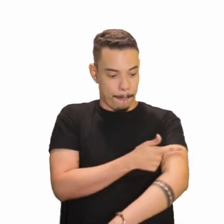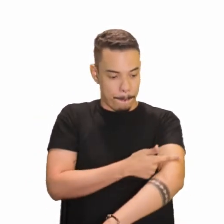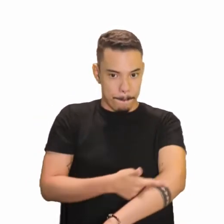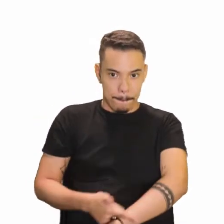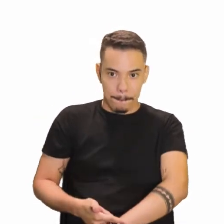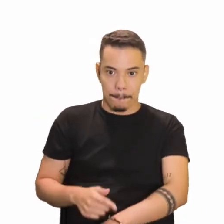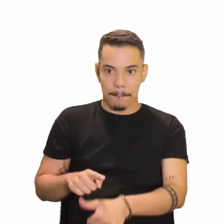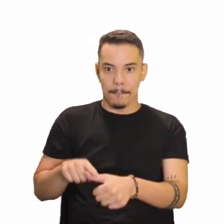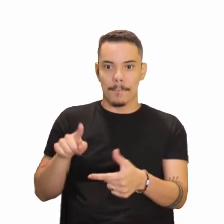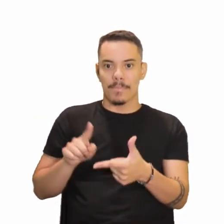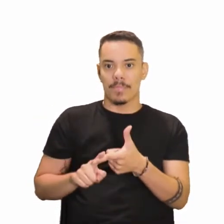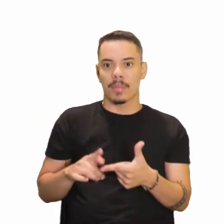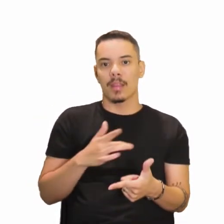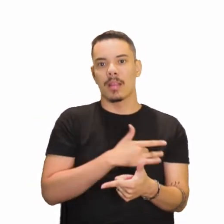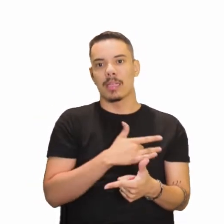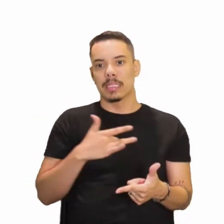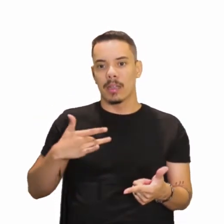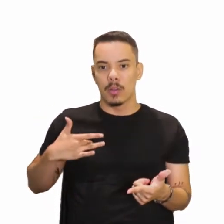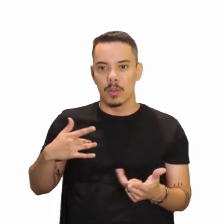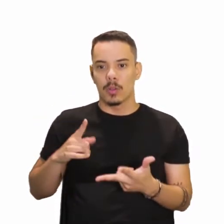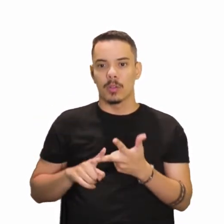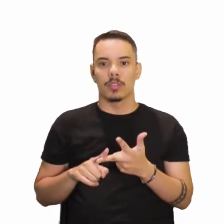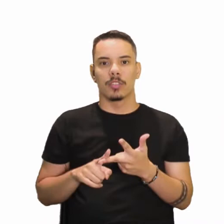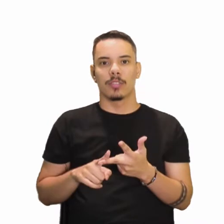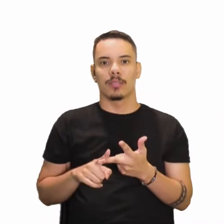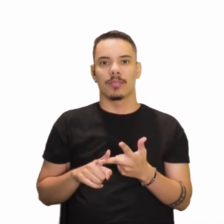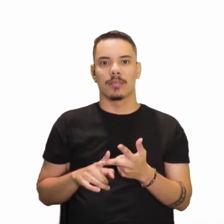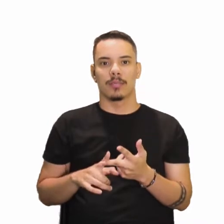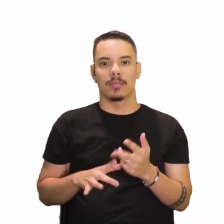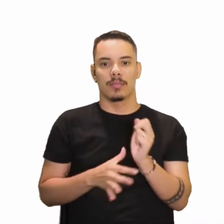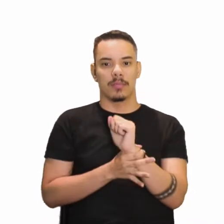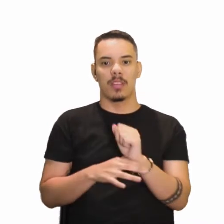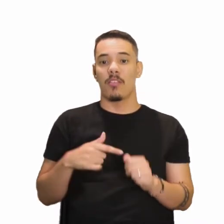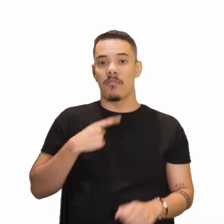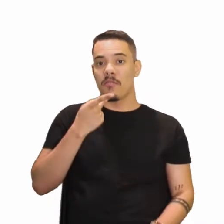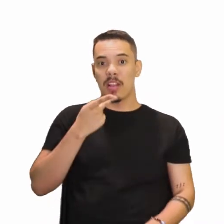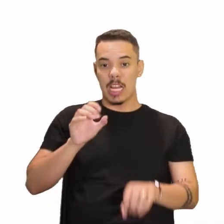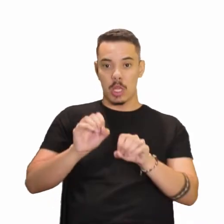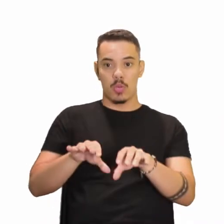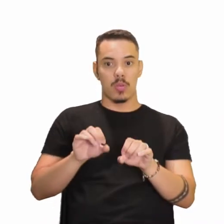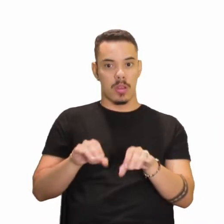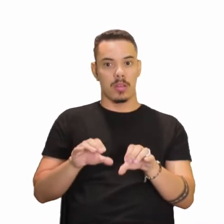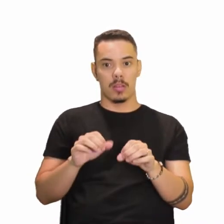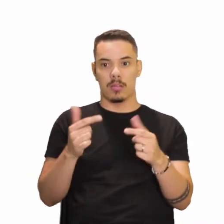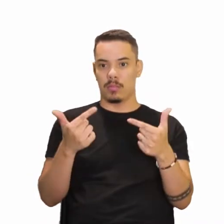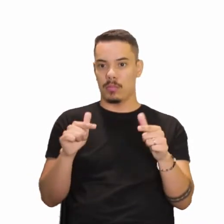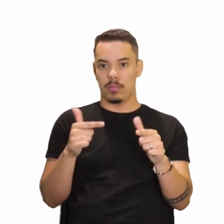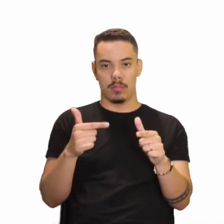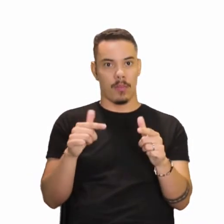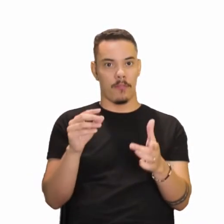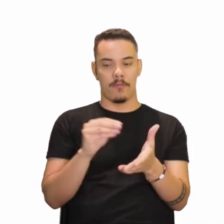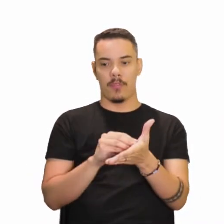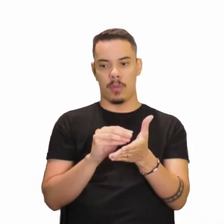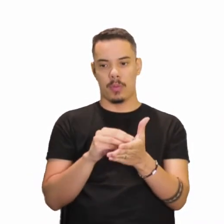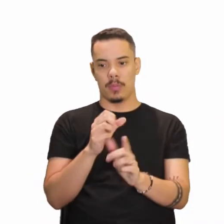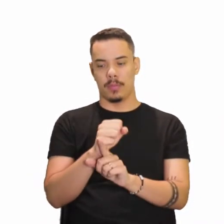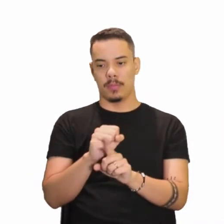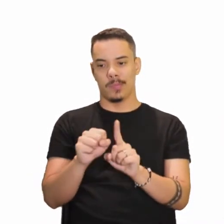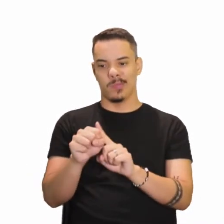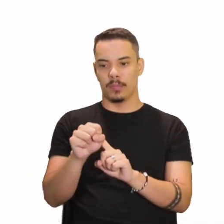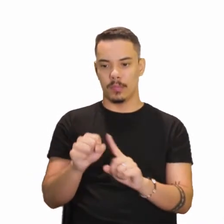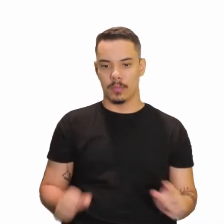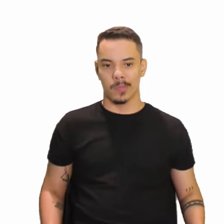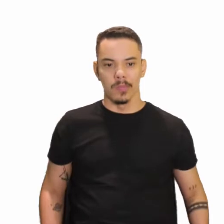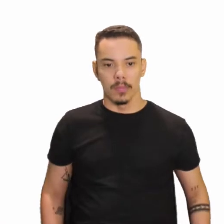dizendo que ele é uma pessoa mal educada mas só que ele falou que ele não tem educação Opa falta né para a sociedade de